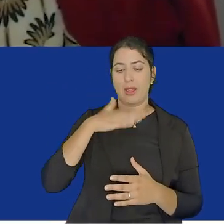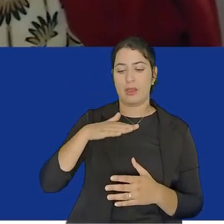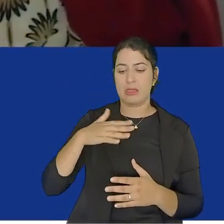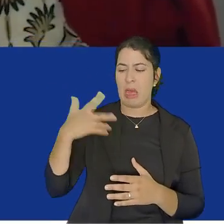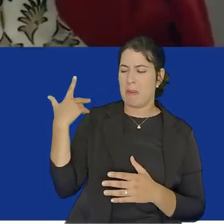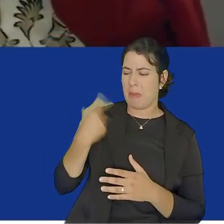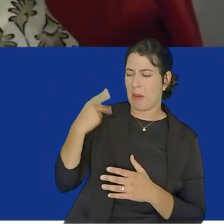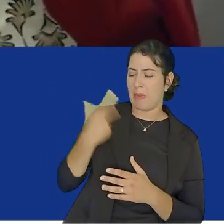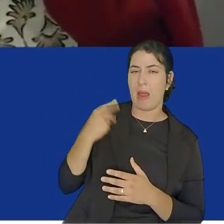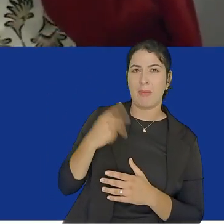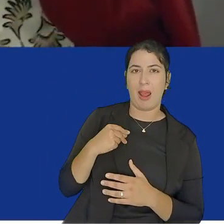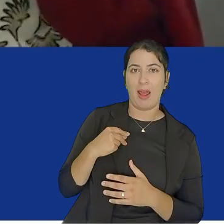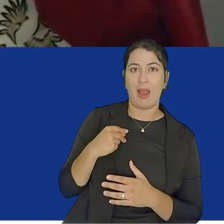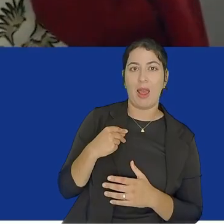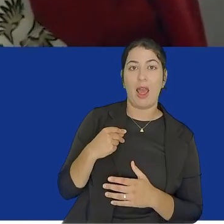época era muito pior.